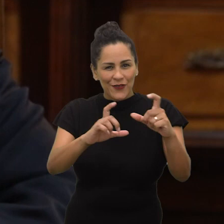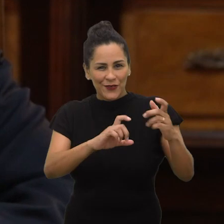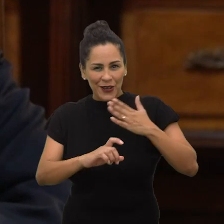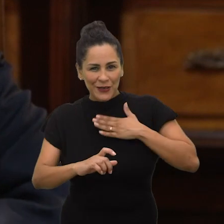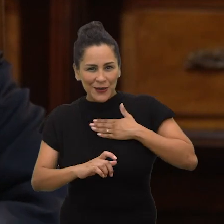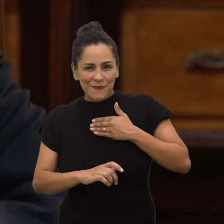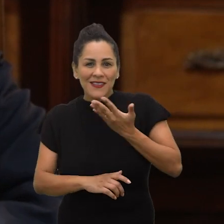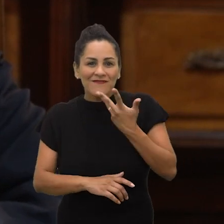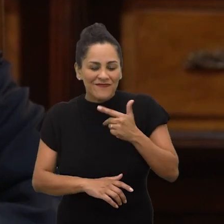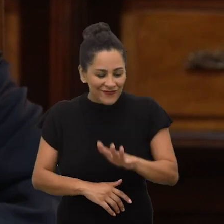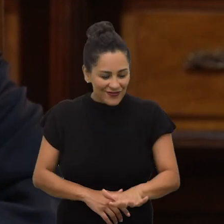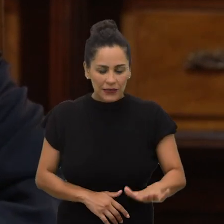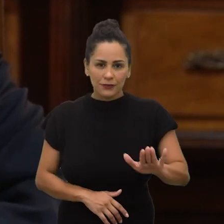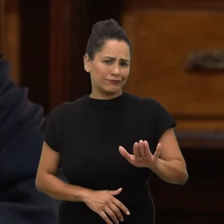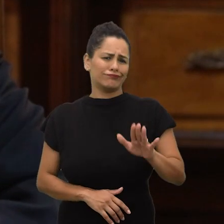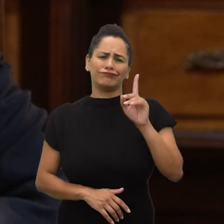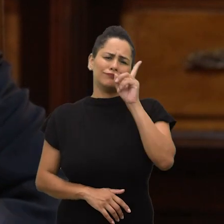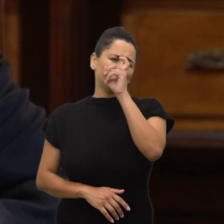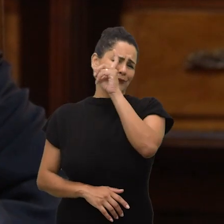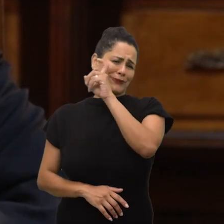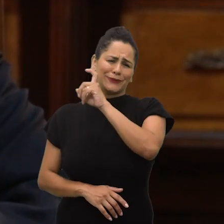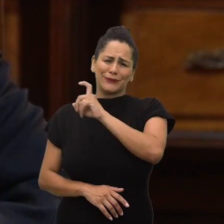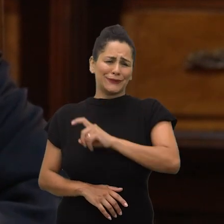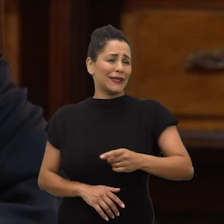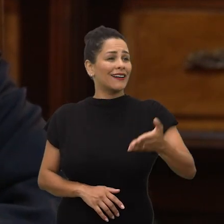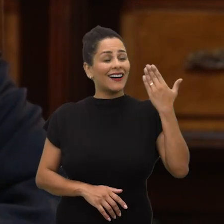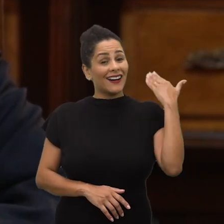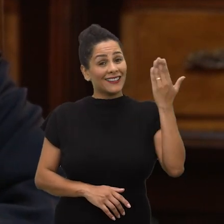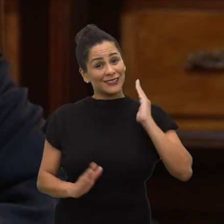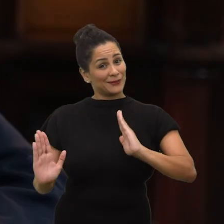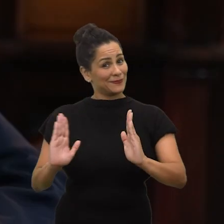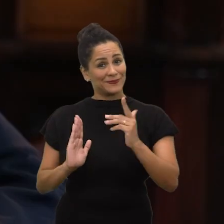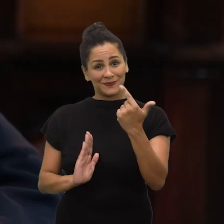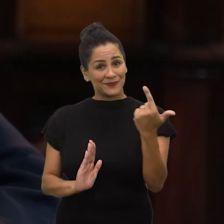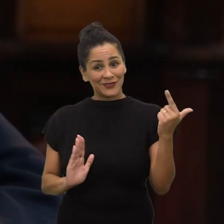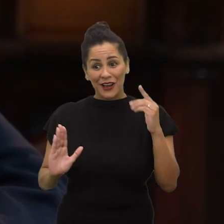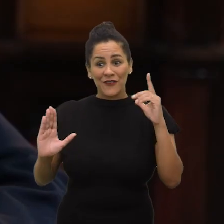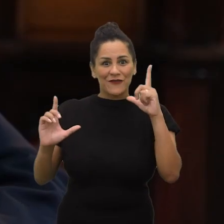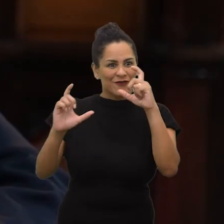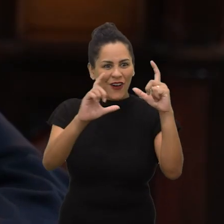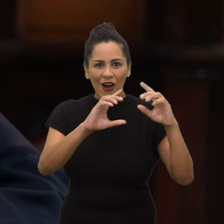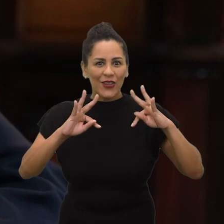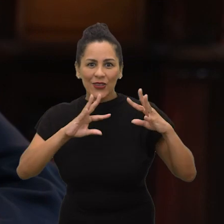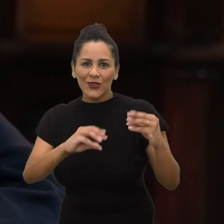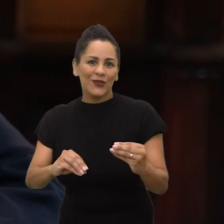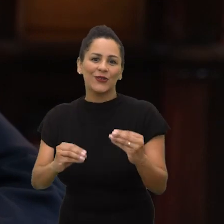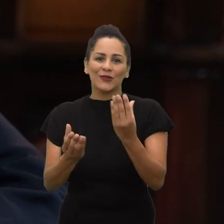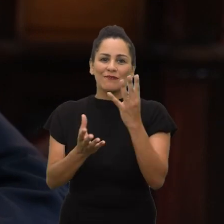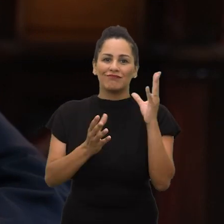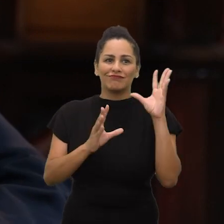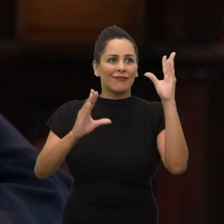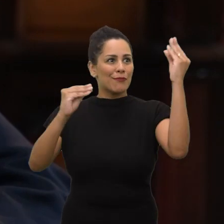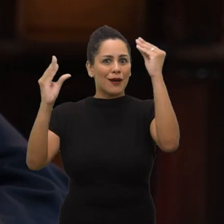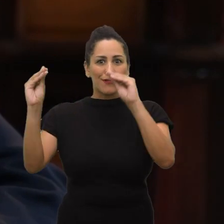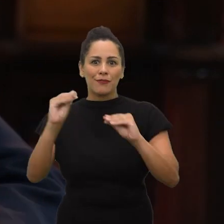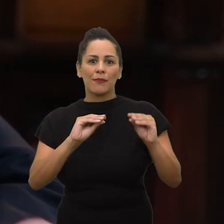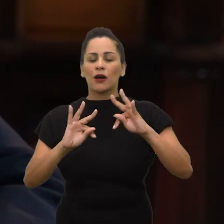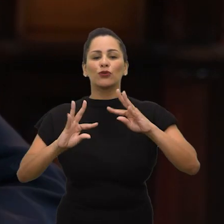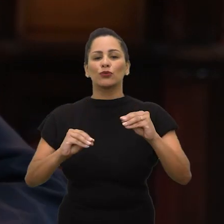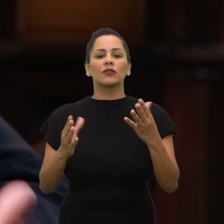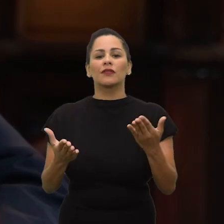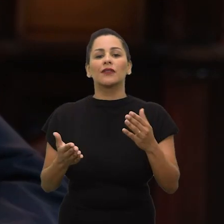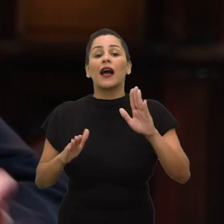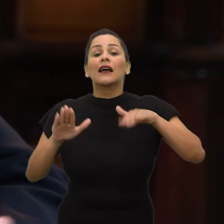infância e verifiquei a dificuldade que nós tínhamos na época né porque nós não tínhamos um registro e para